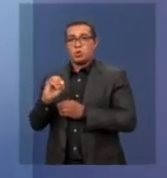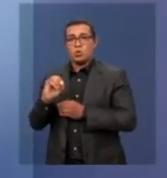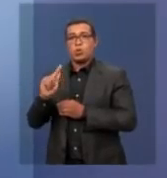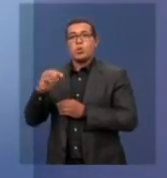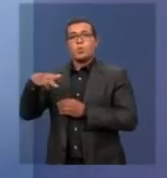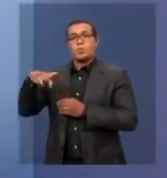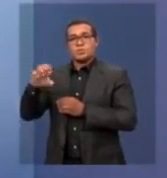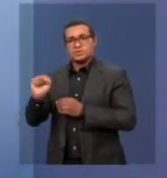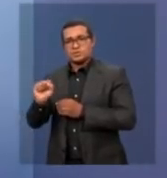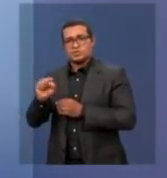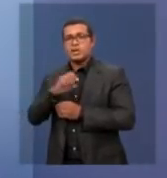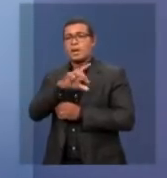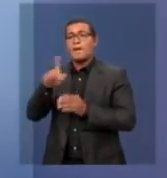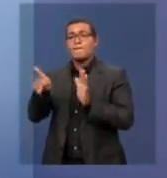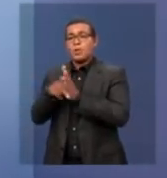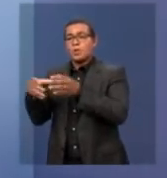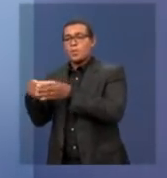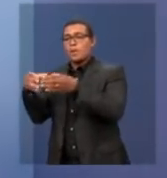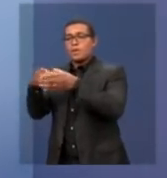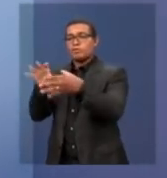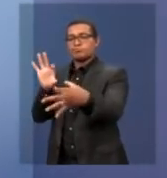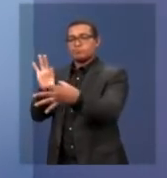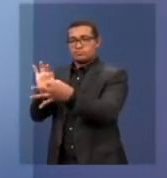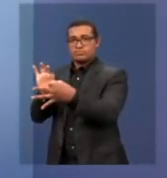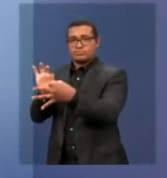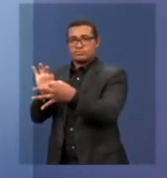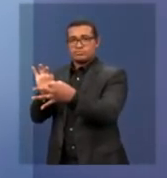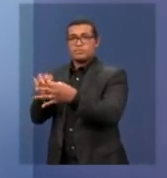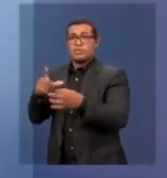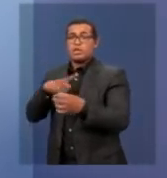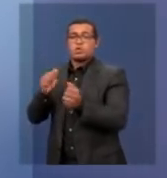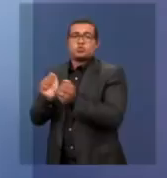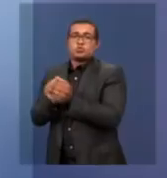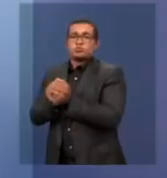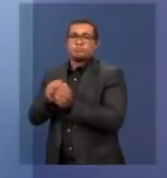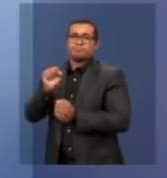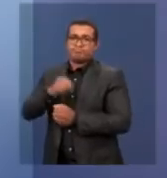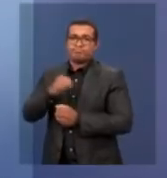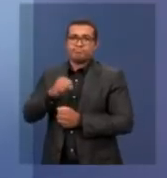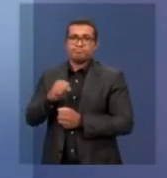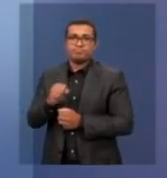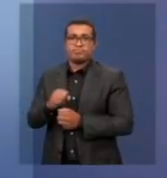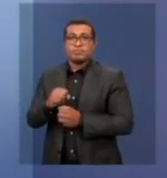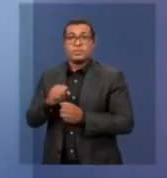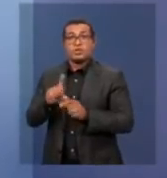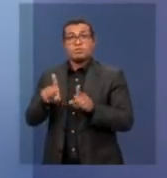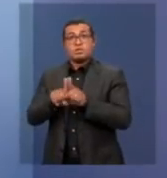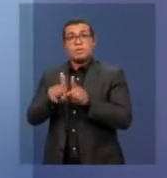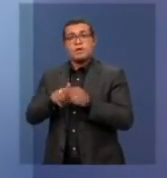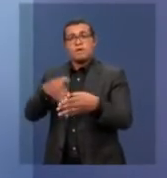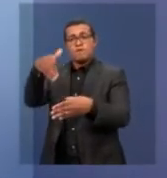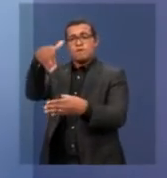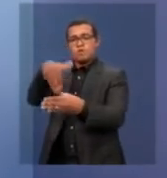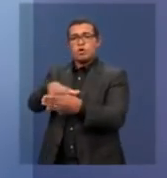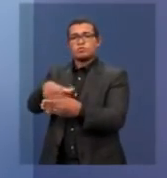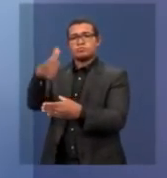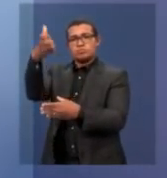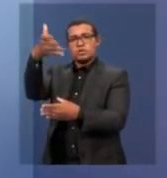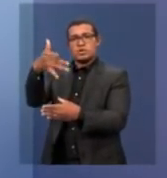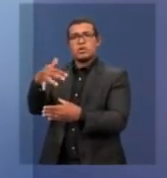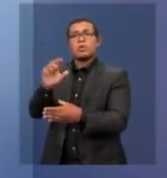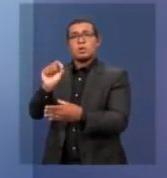que os partidos estão coligados comigo a minha candidatura e declarei o voto na candidatura